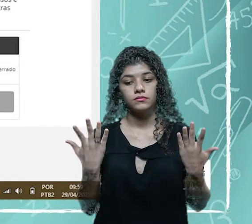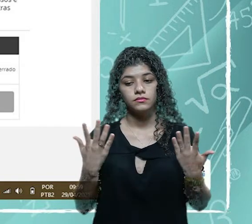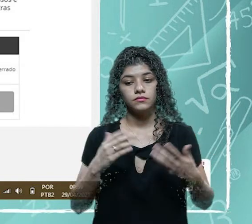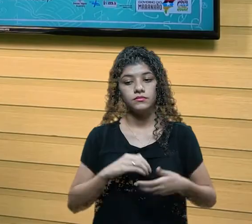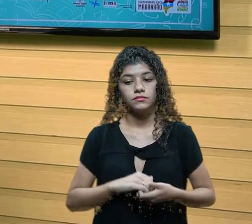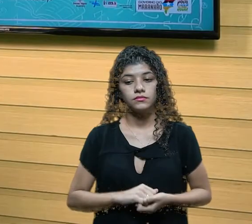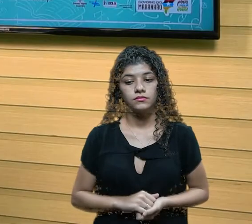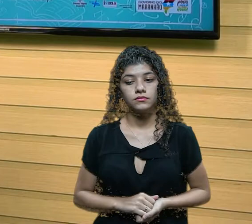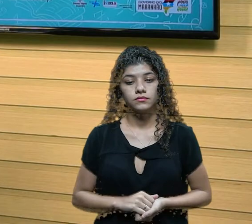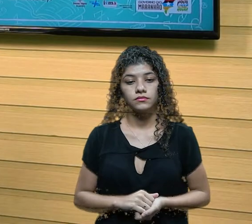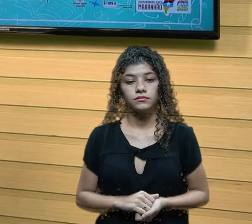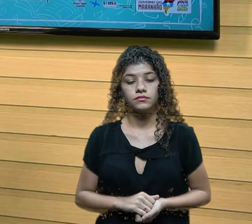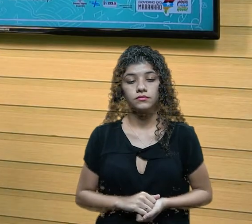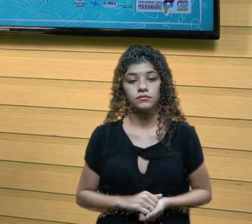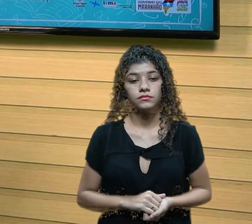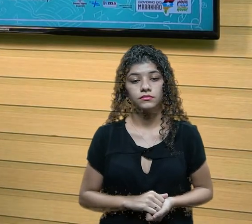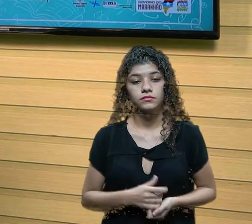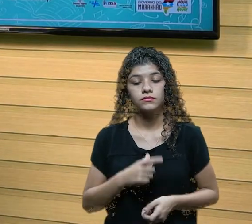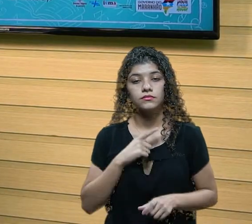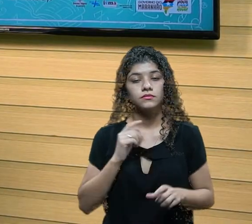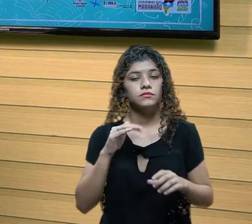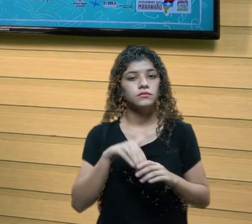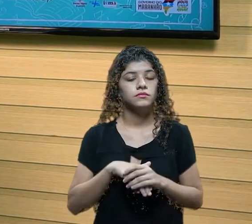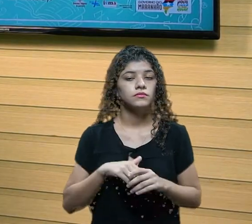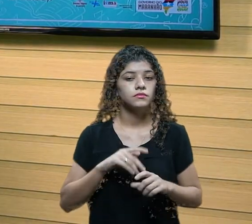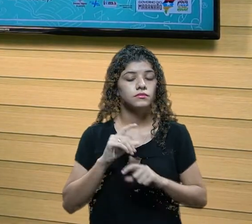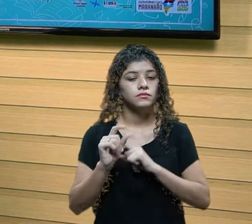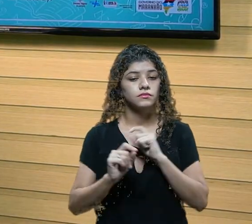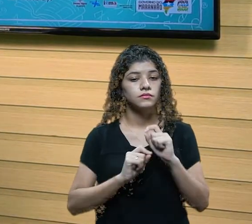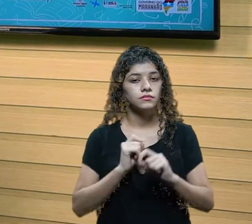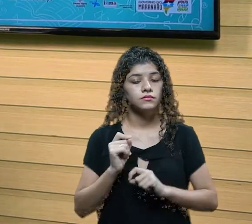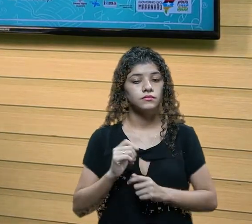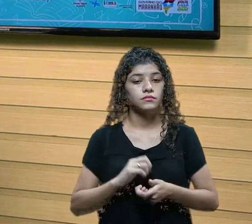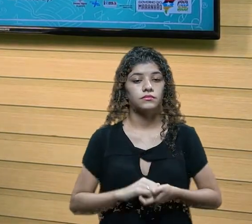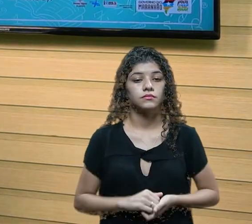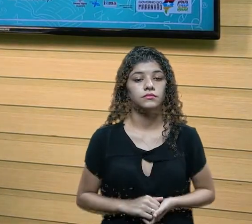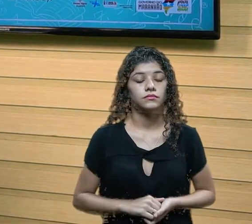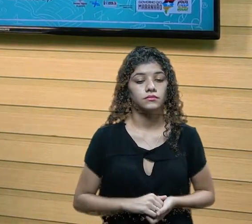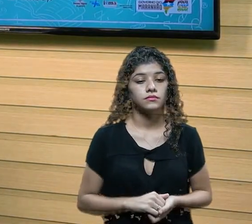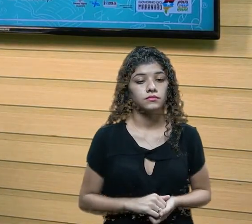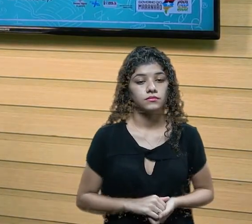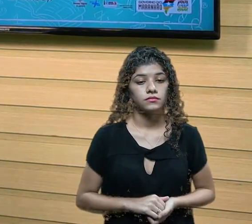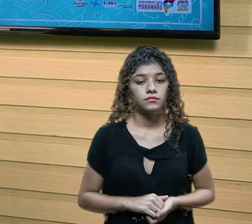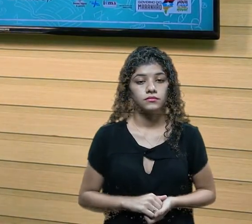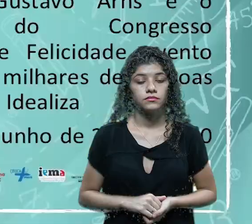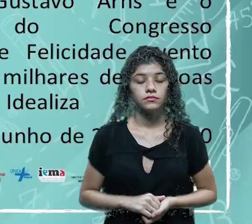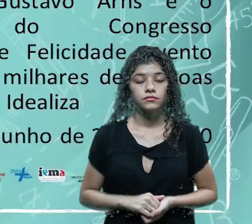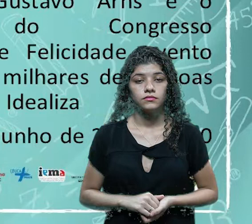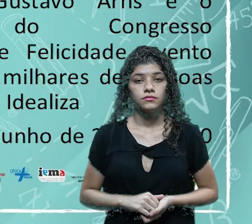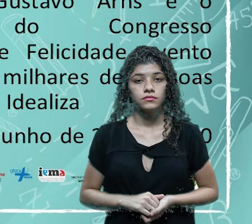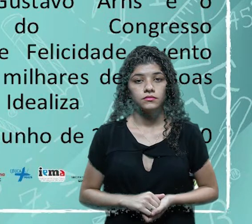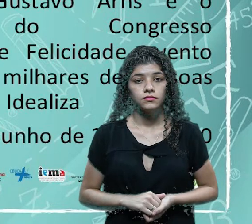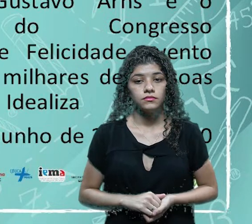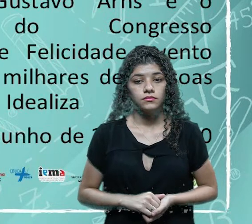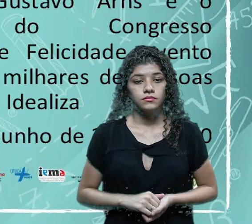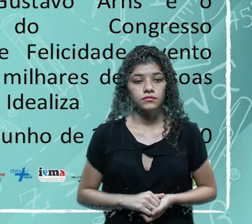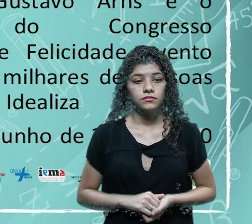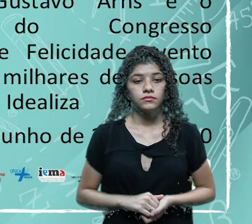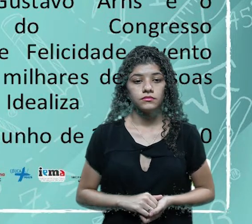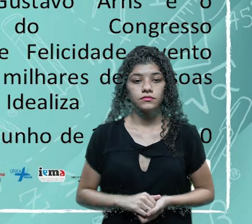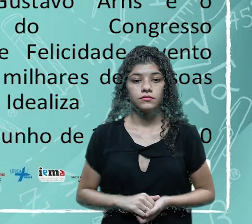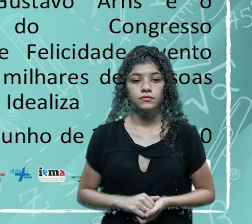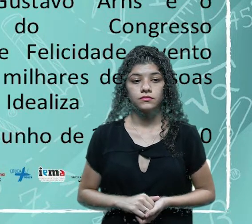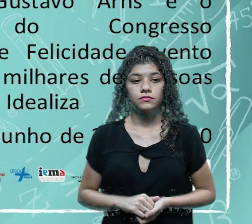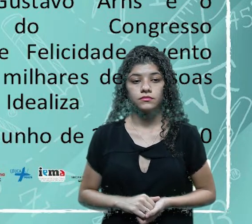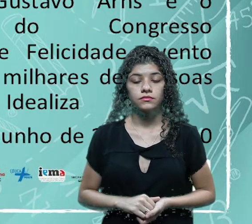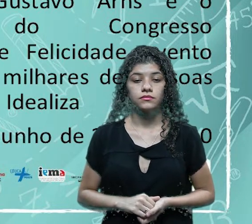um Everton lá então por que que tem dentro dessa desse template desse programa a gente